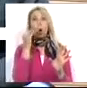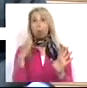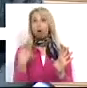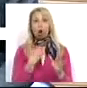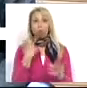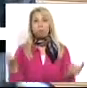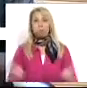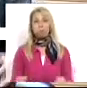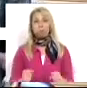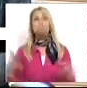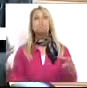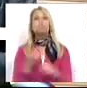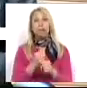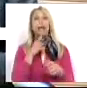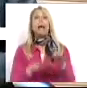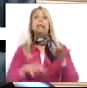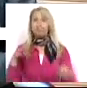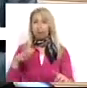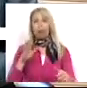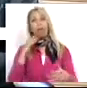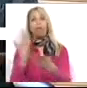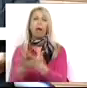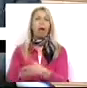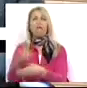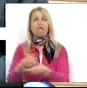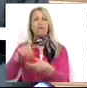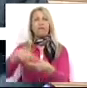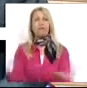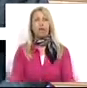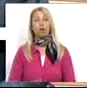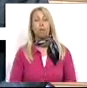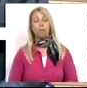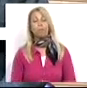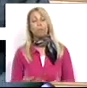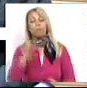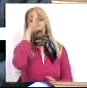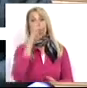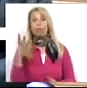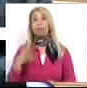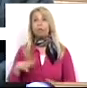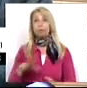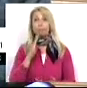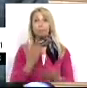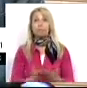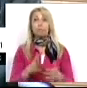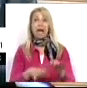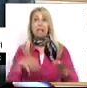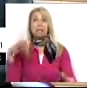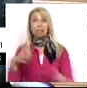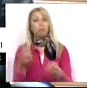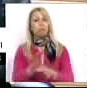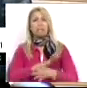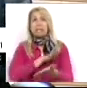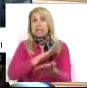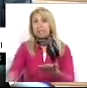Assembleias Distritais, vamos proceder ao seu esvaziamento. E, neste sentido, o Governo pretende colocar as Assembleias Distritais sem